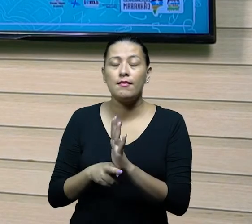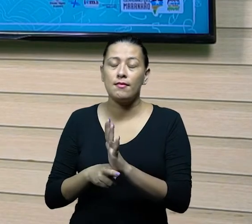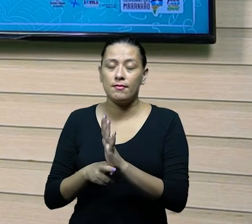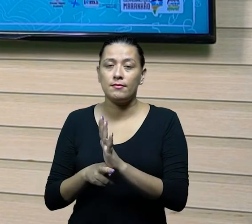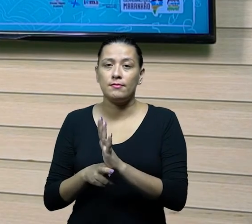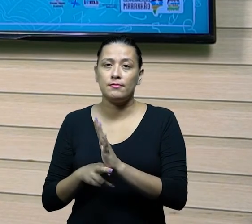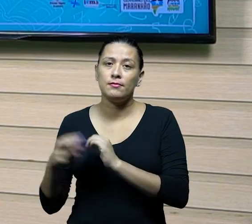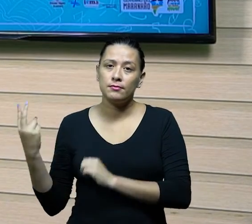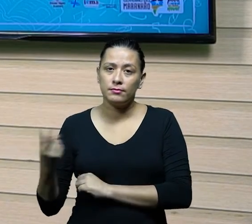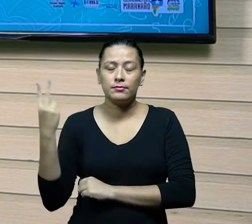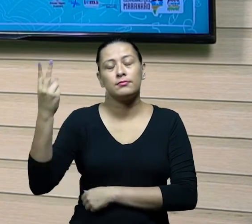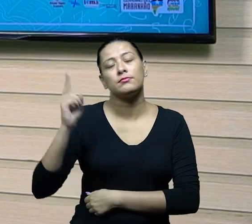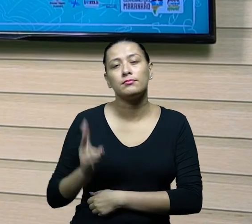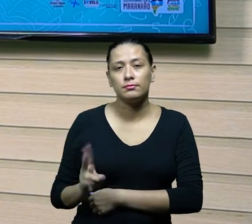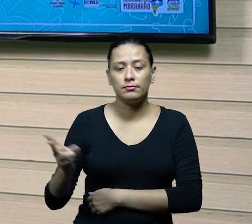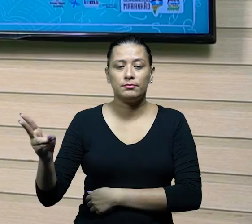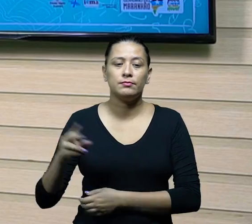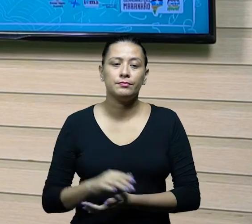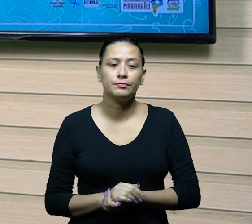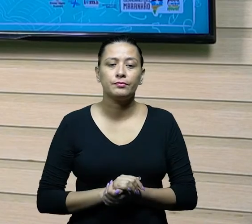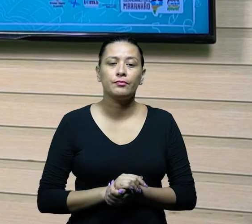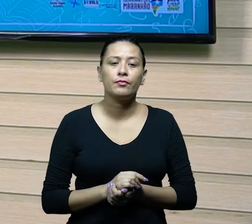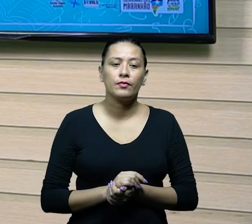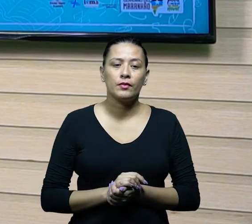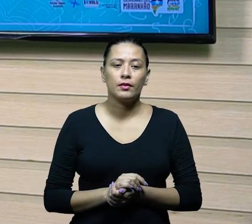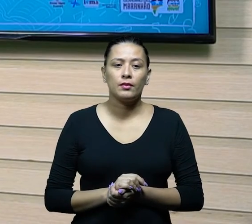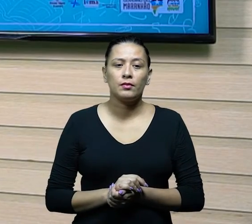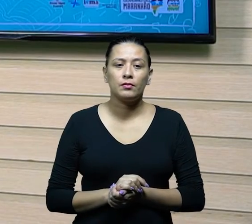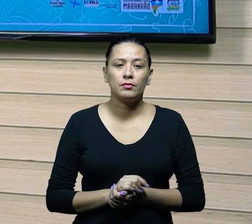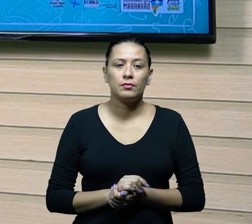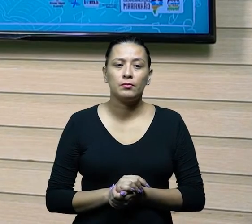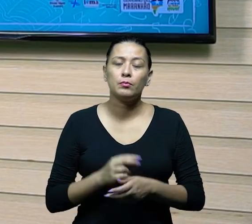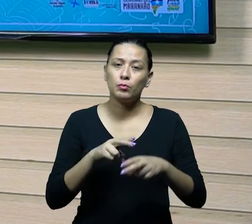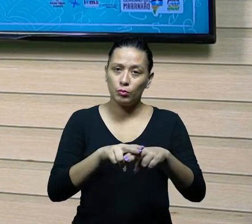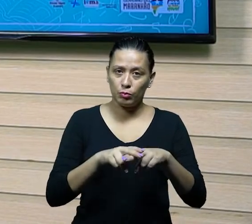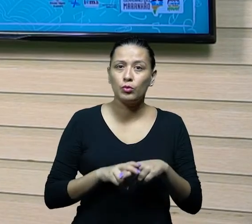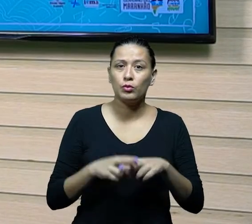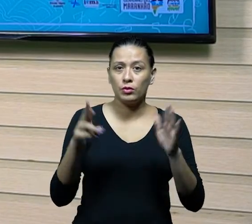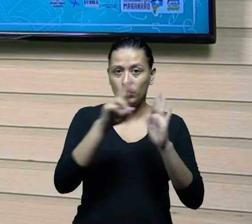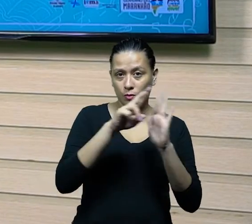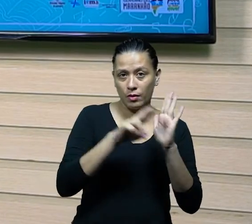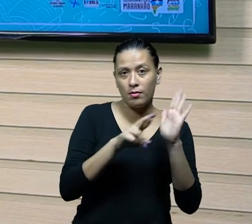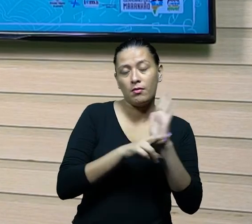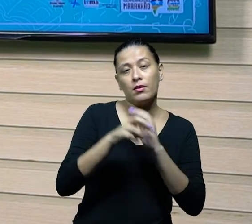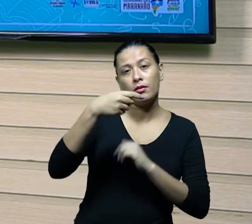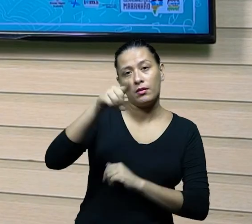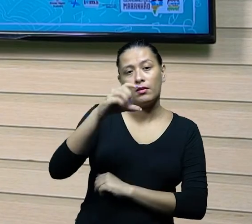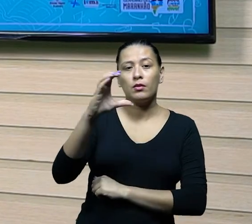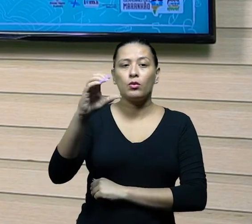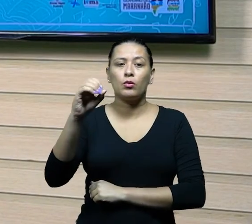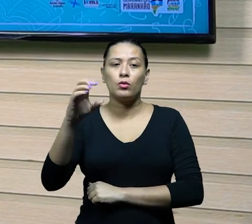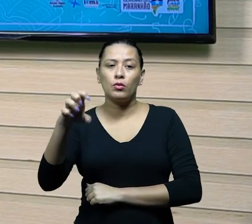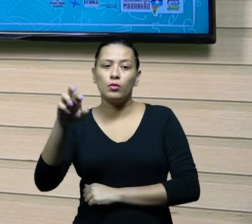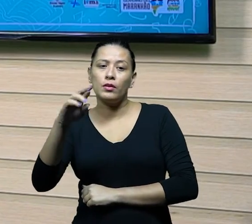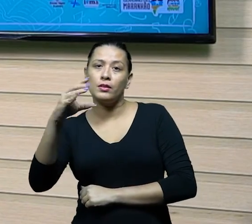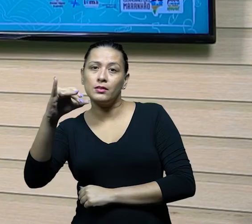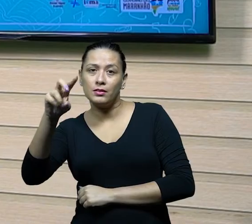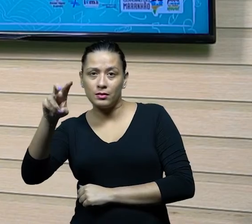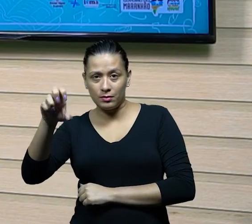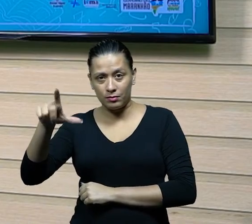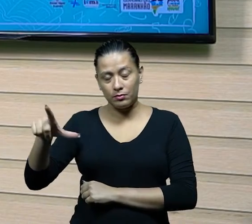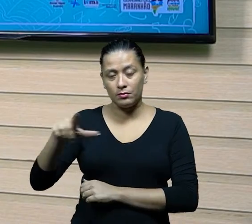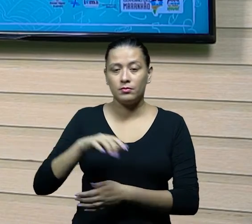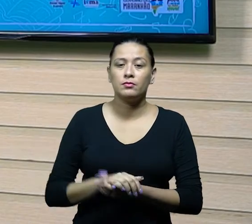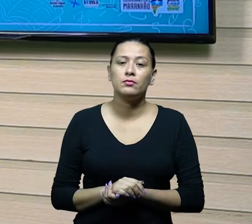tá bom É por isso que as normas elas estão com acessível né é visando né